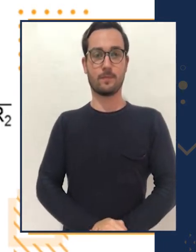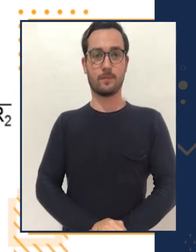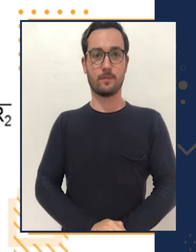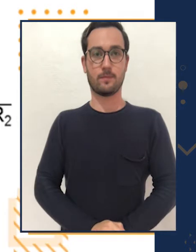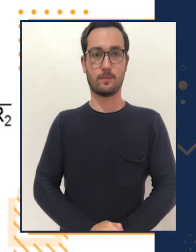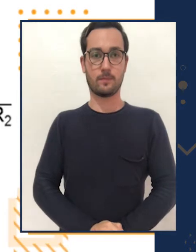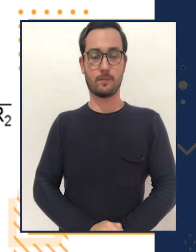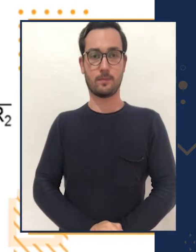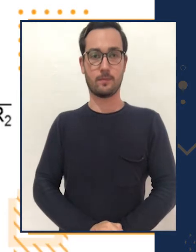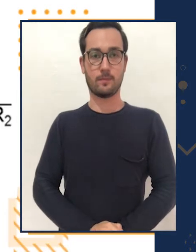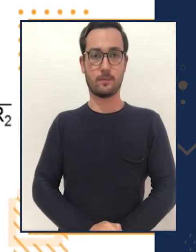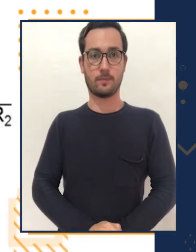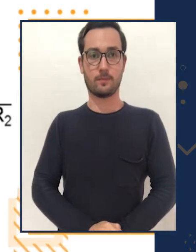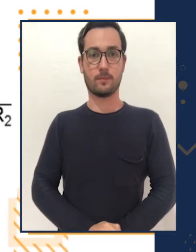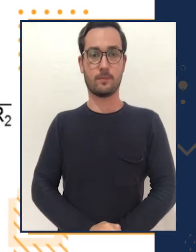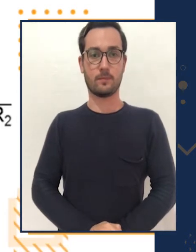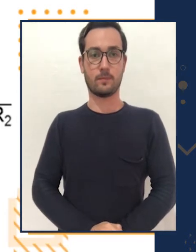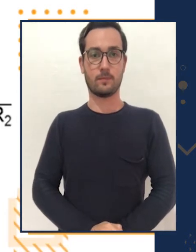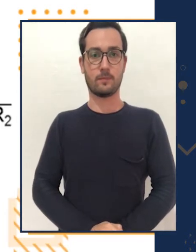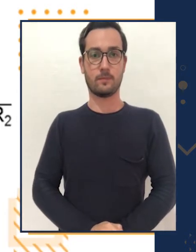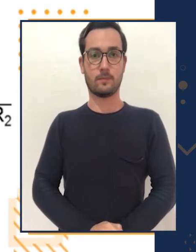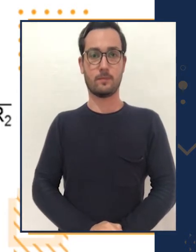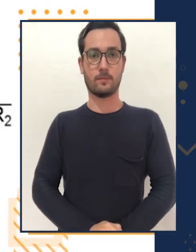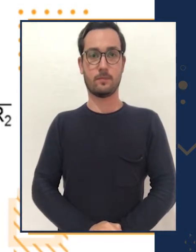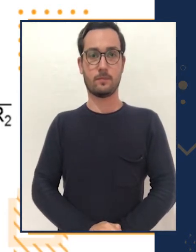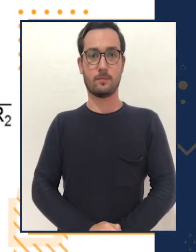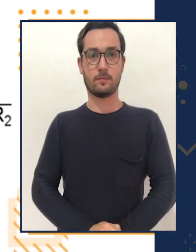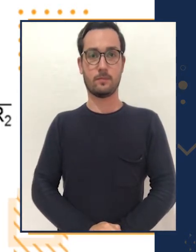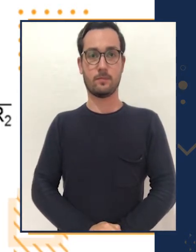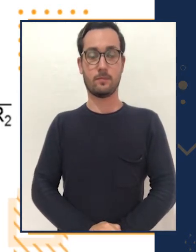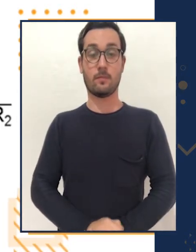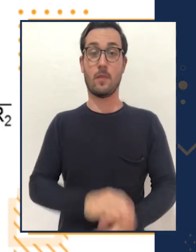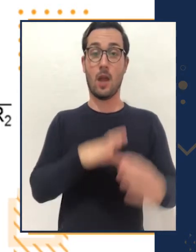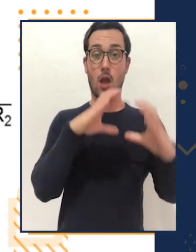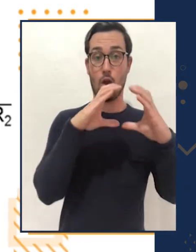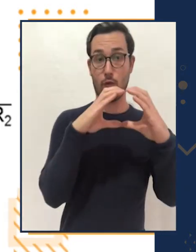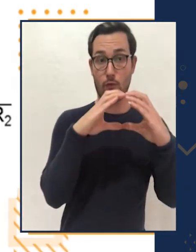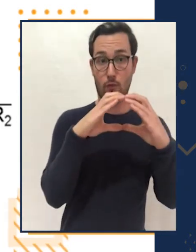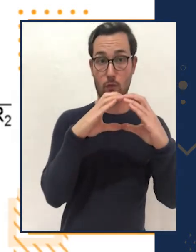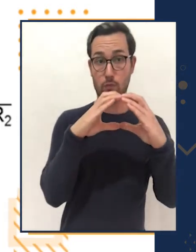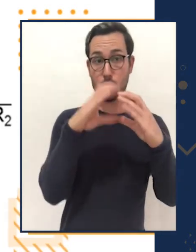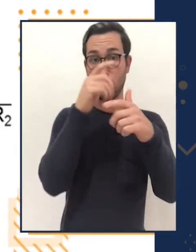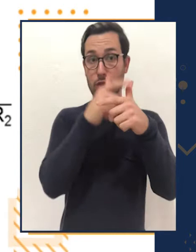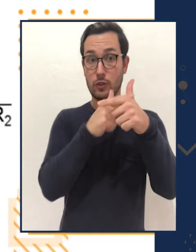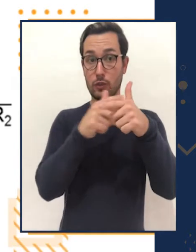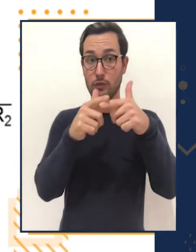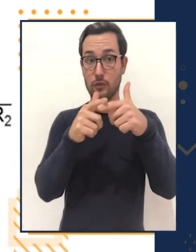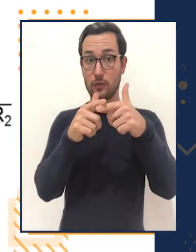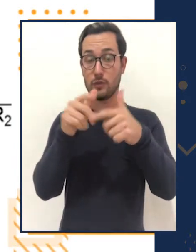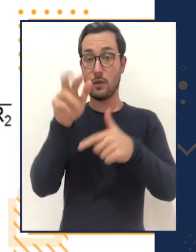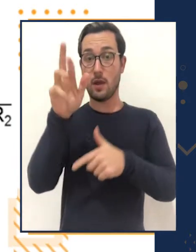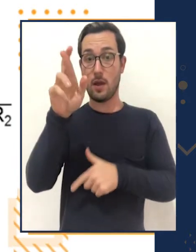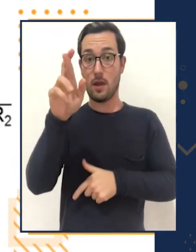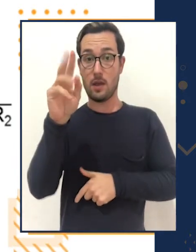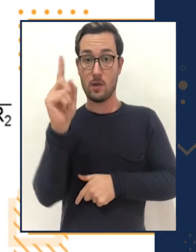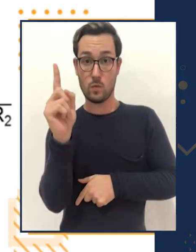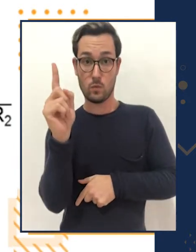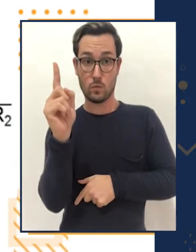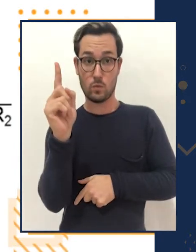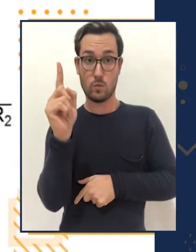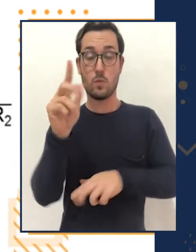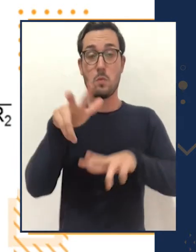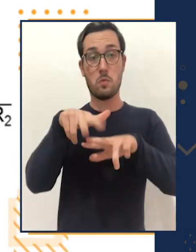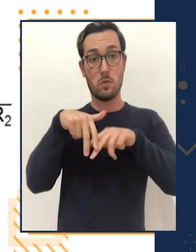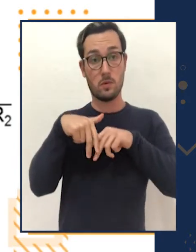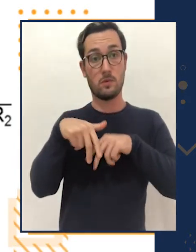R2. Então, V1 é R1 vezes U vezes a corrente. Como que a gente avalia a corrente? Sem saber nenhum parâmetro. Fazendo